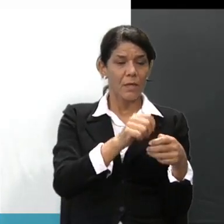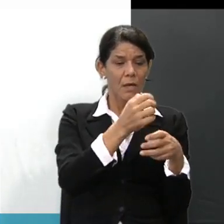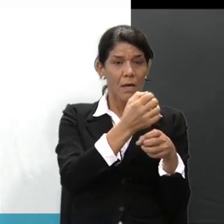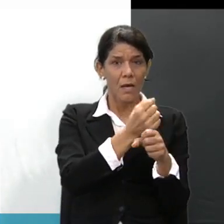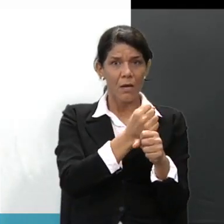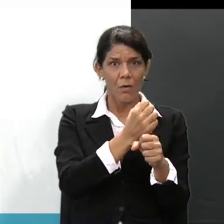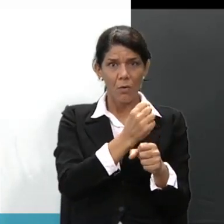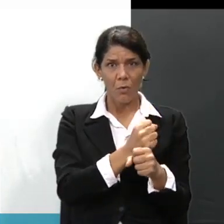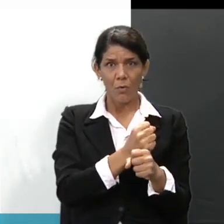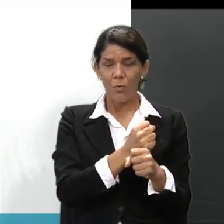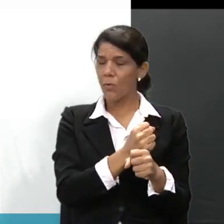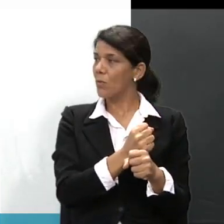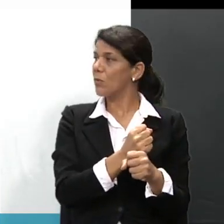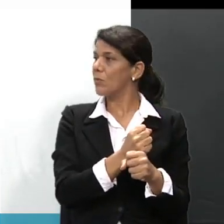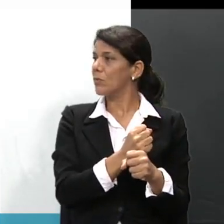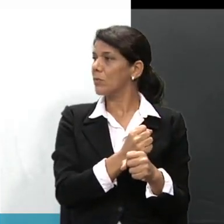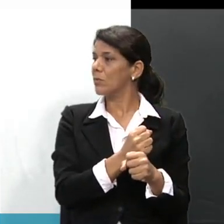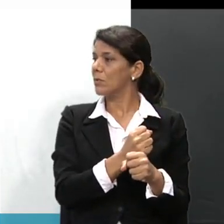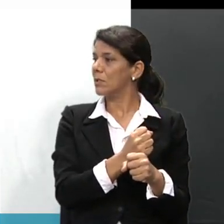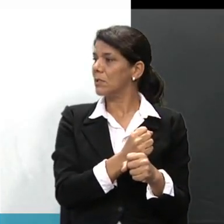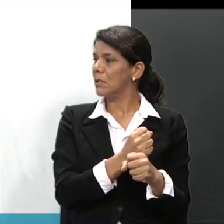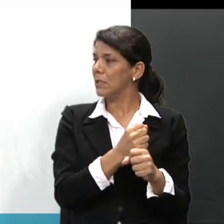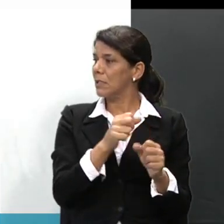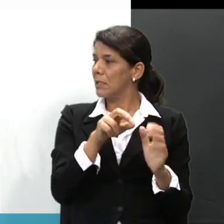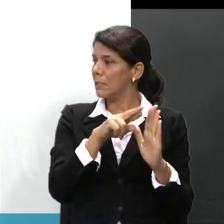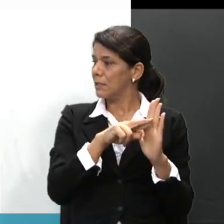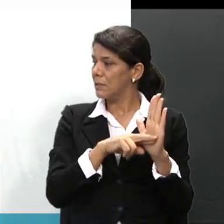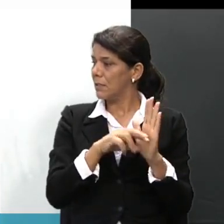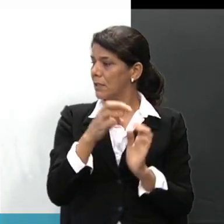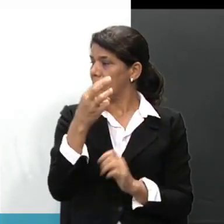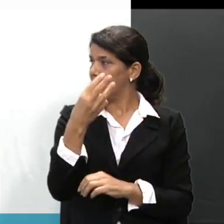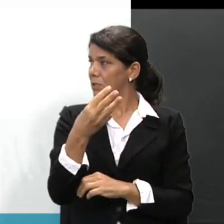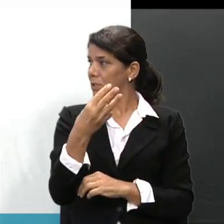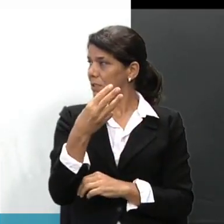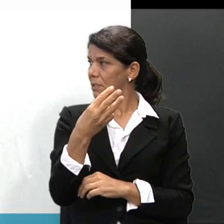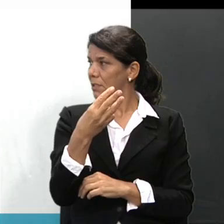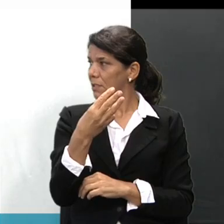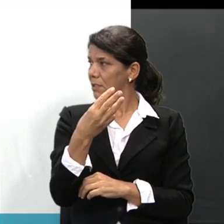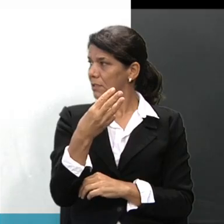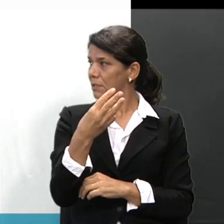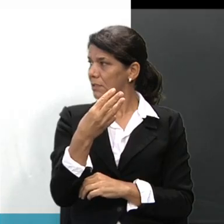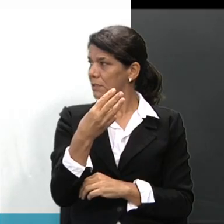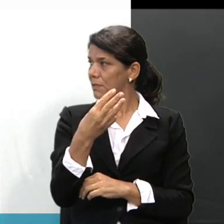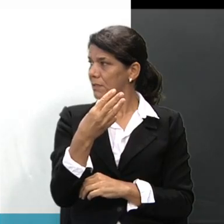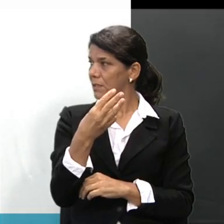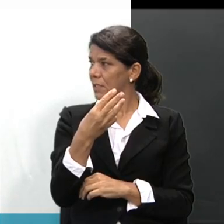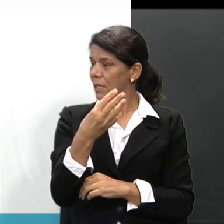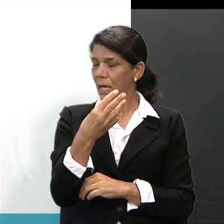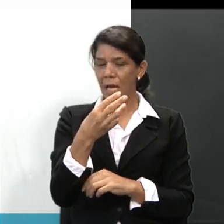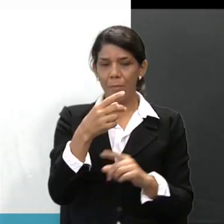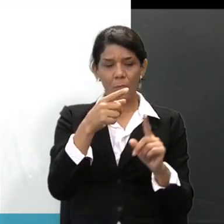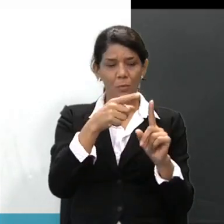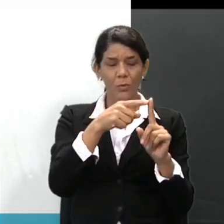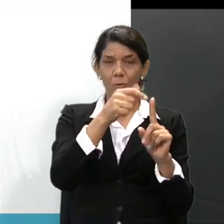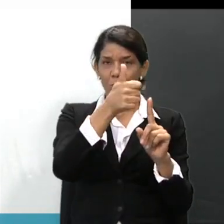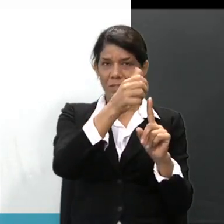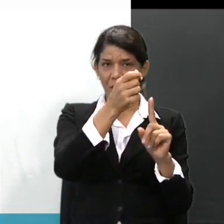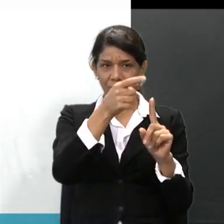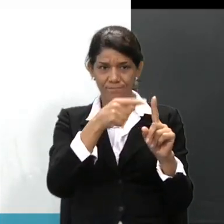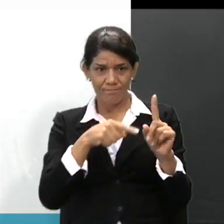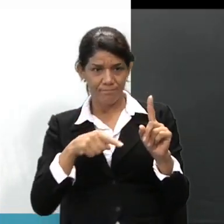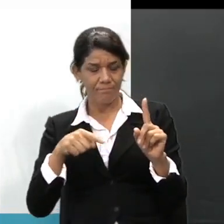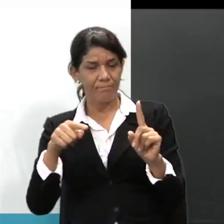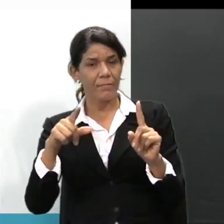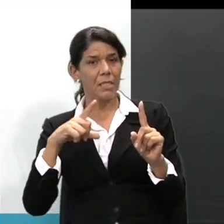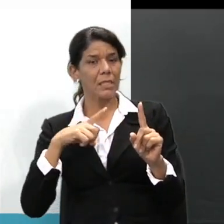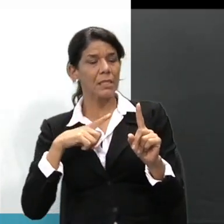conta, tá? Da regra de 3. Então, eu vou passar esse 100 aqui para baixo, tá?